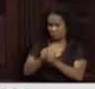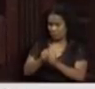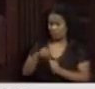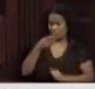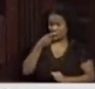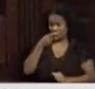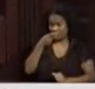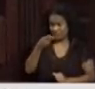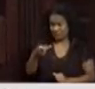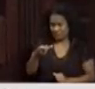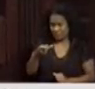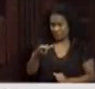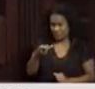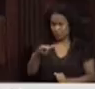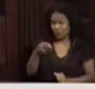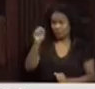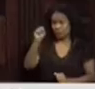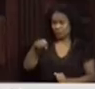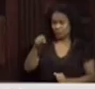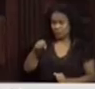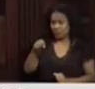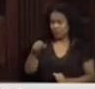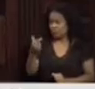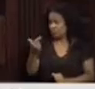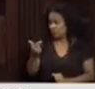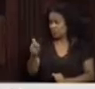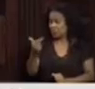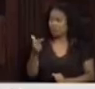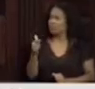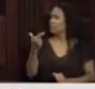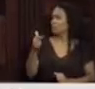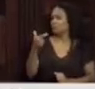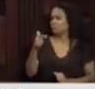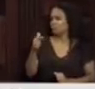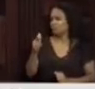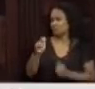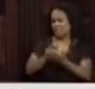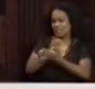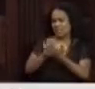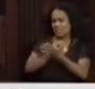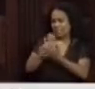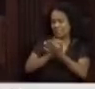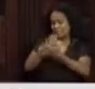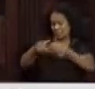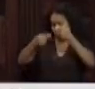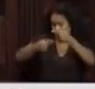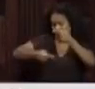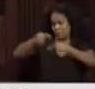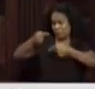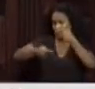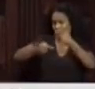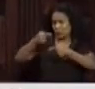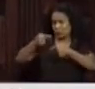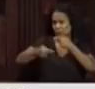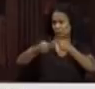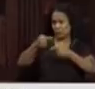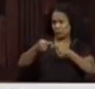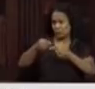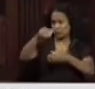diz, afirma, que não tem nenhum envolvimento político e que ocupam os